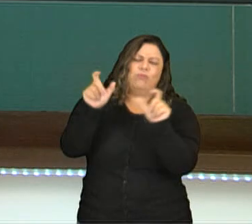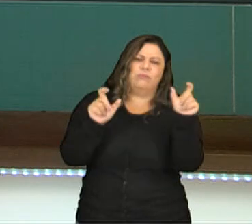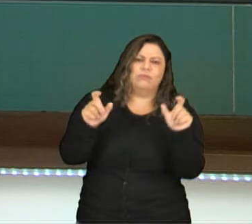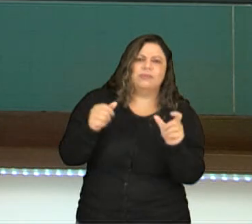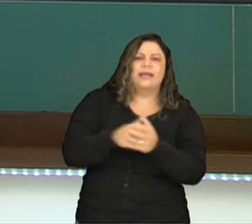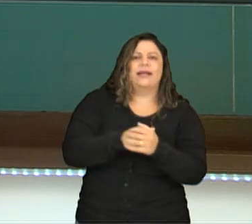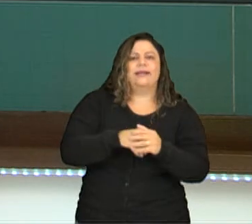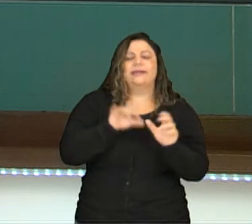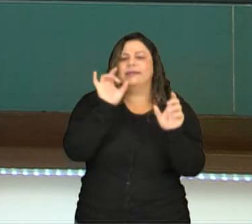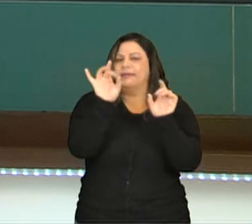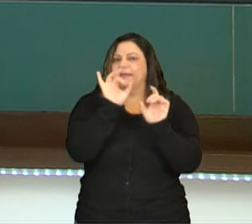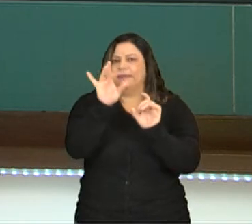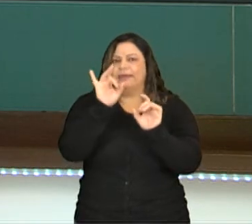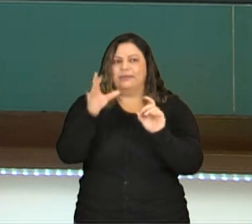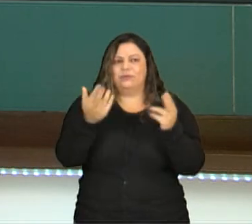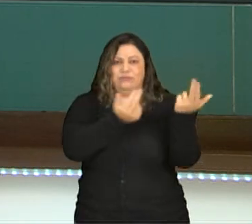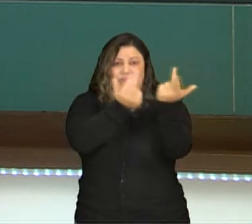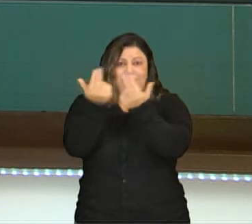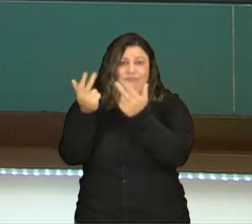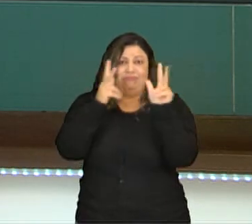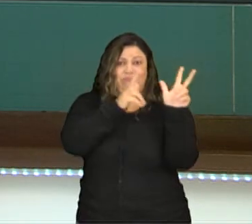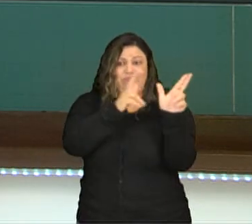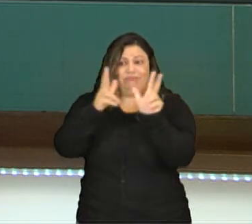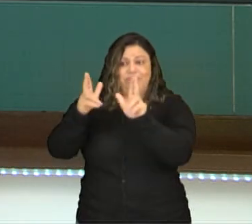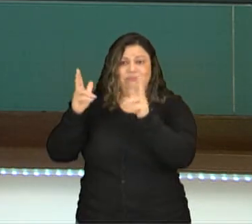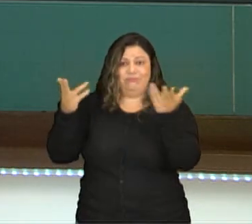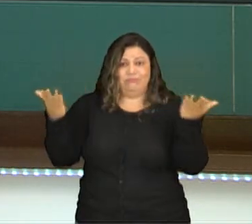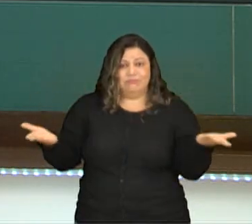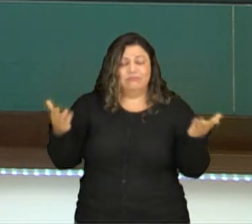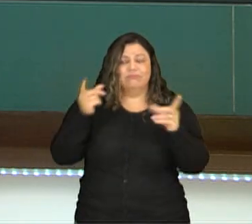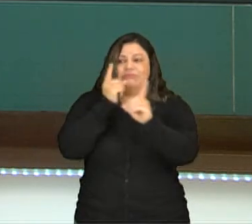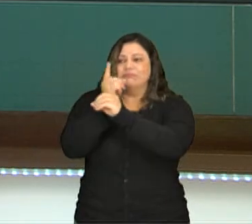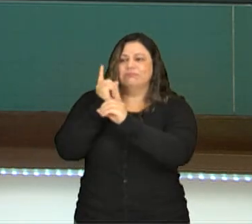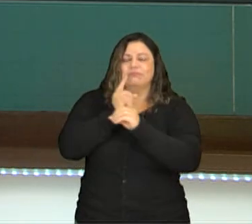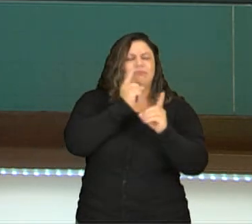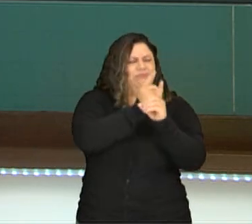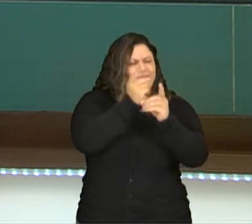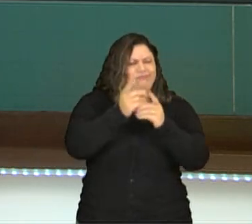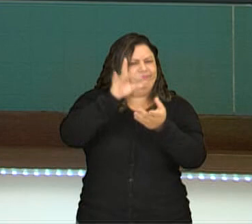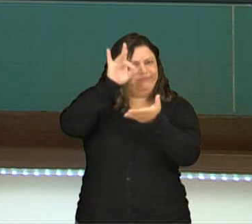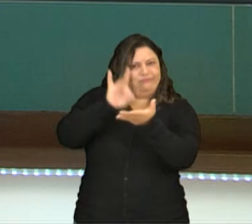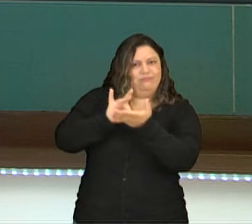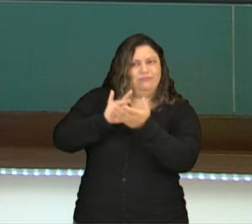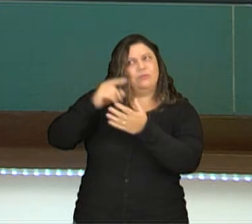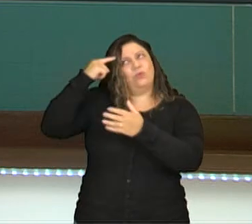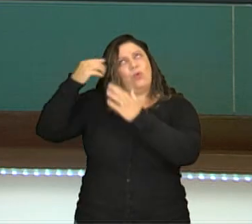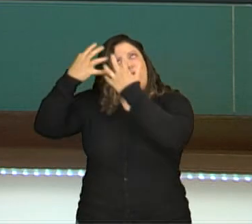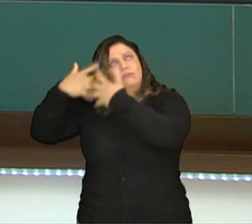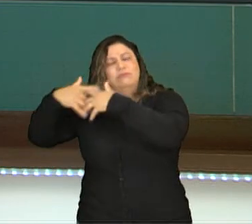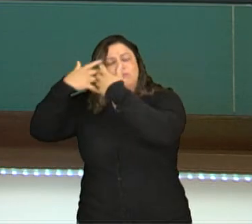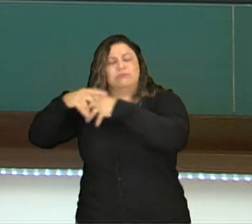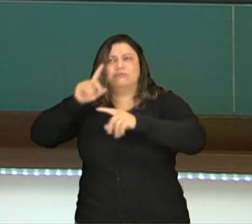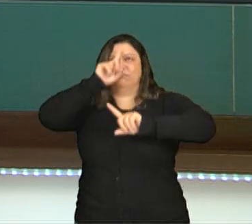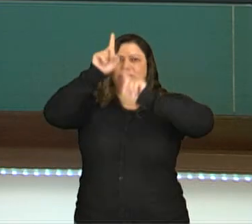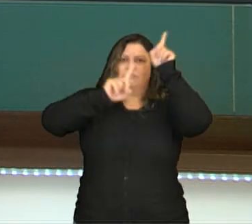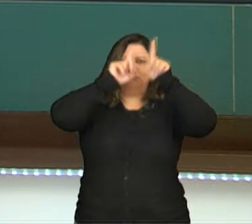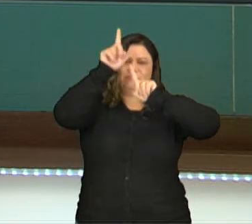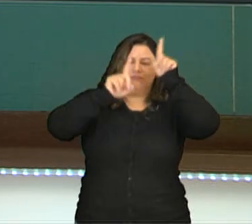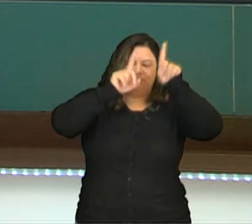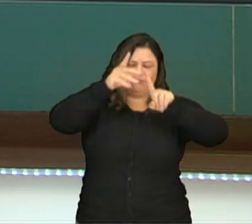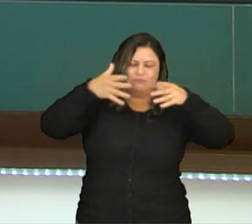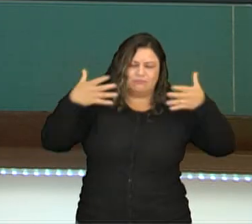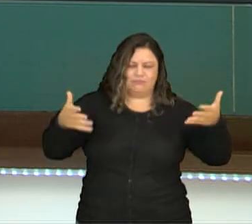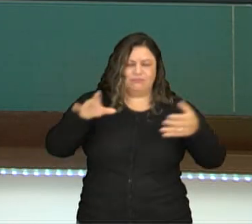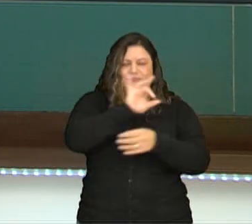das coisas é uma palavra ou se ela é encontrado na realidade, ou se ela é racional, uma ideia. Enfim, a questão